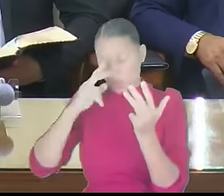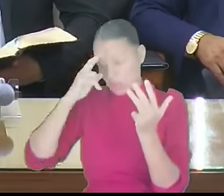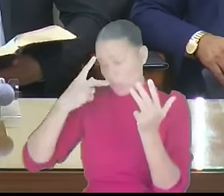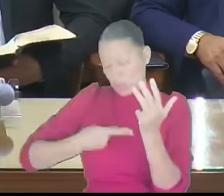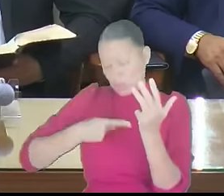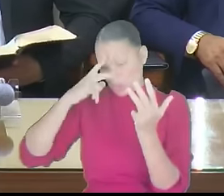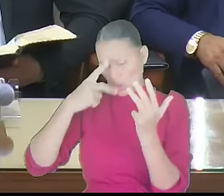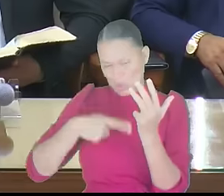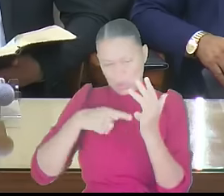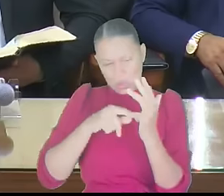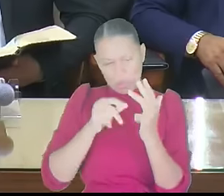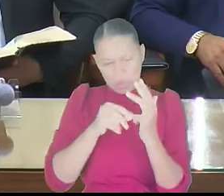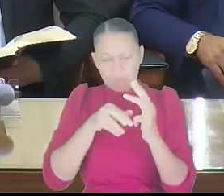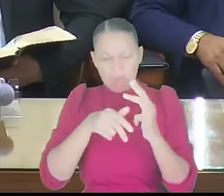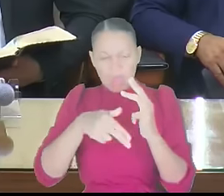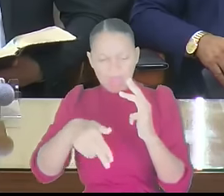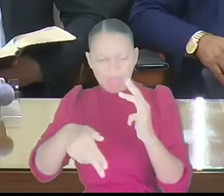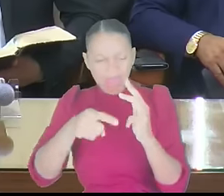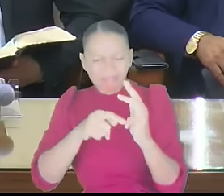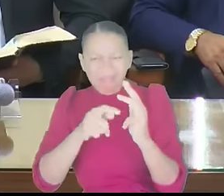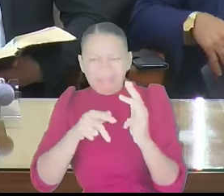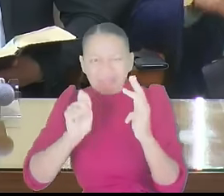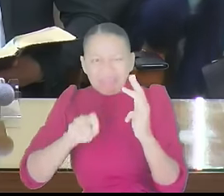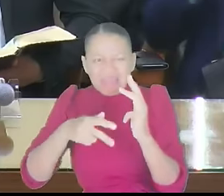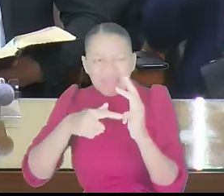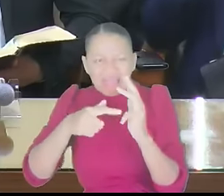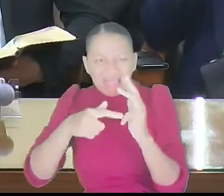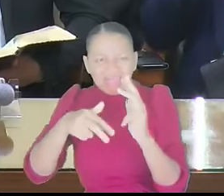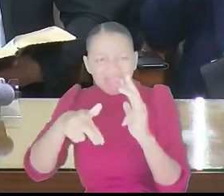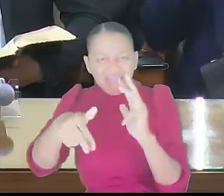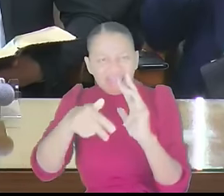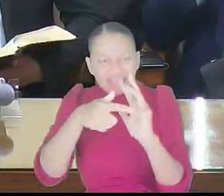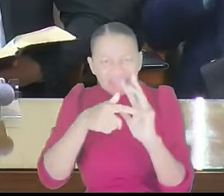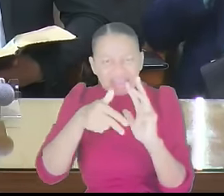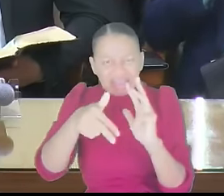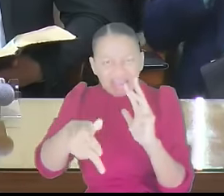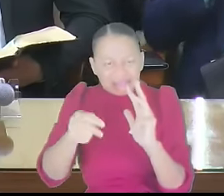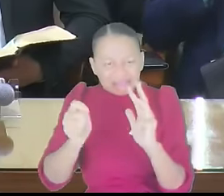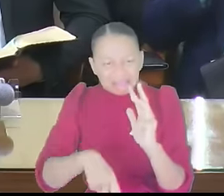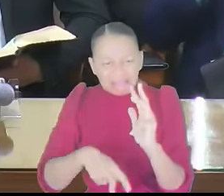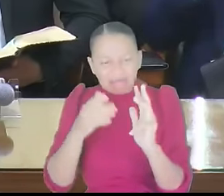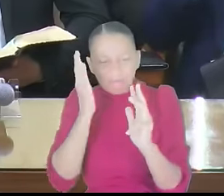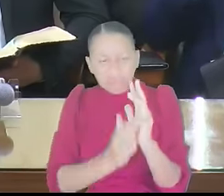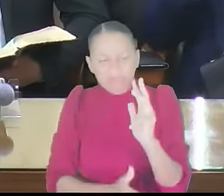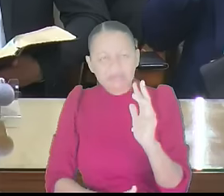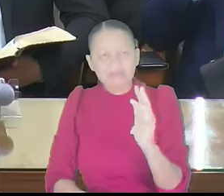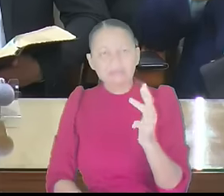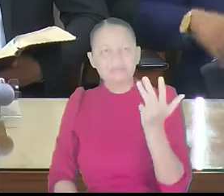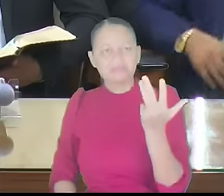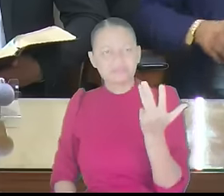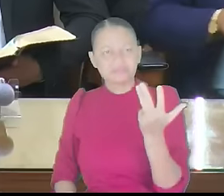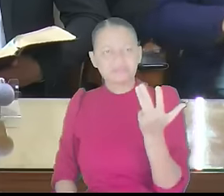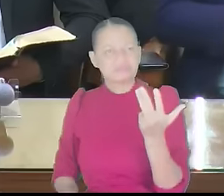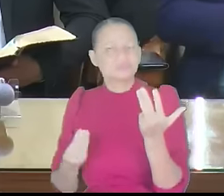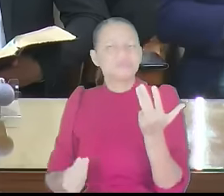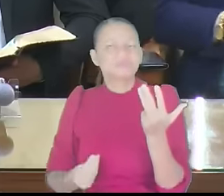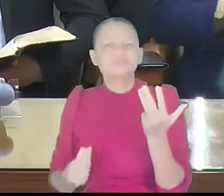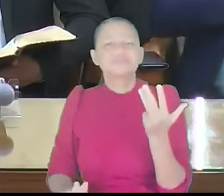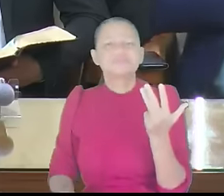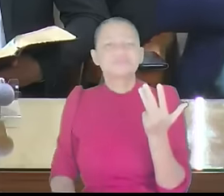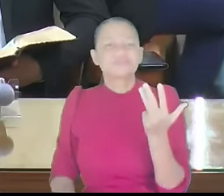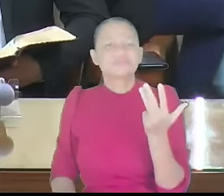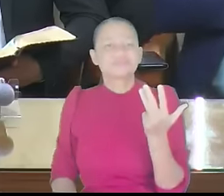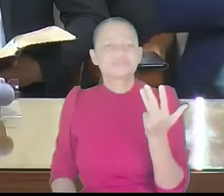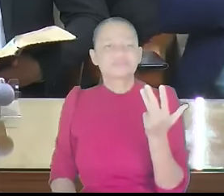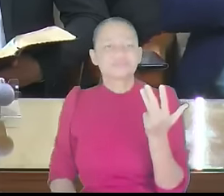corpo, eu vou sair da igreja. Eu sou a igreja. E ele, se ele sair, o que é que vai acontecer se tirar o dedo mindinho do resto do corpo? Apodrece.